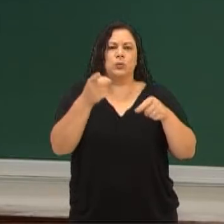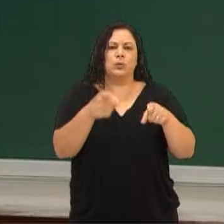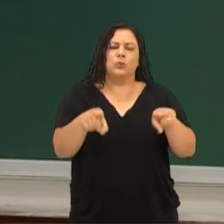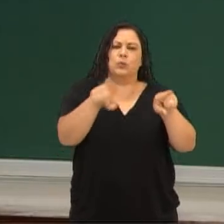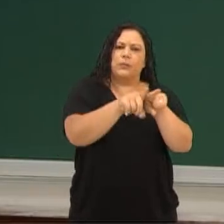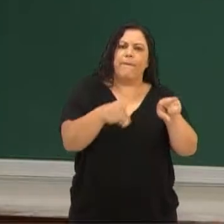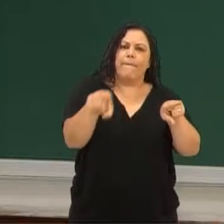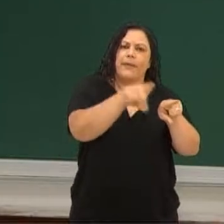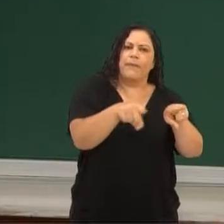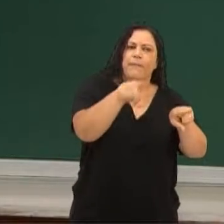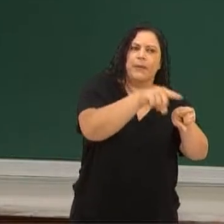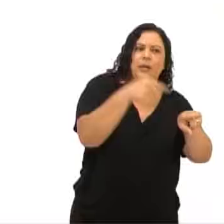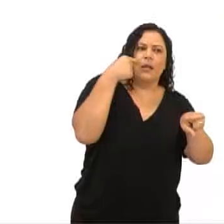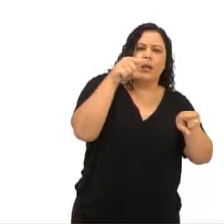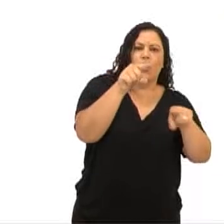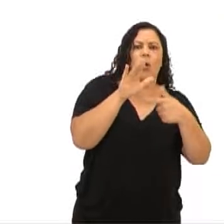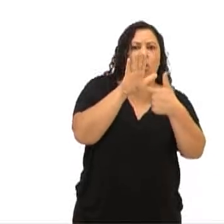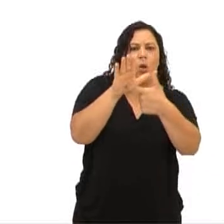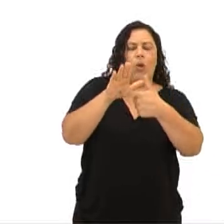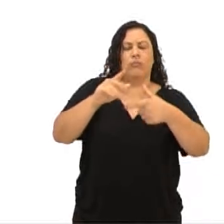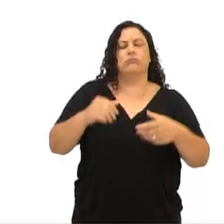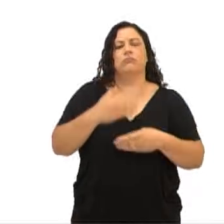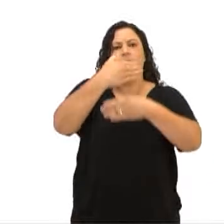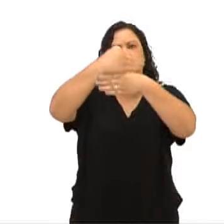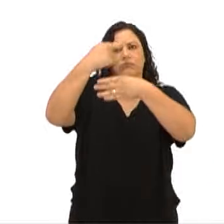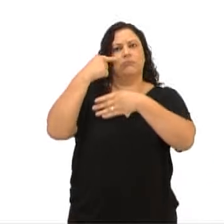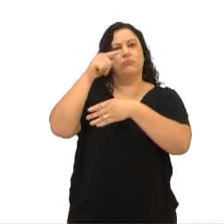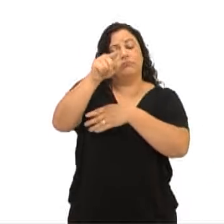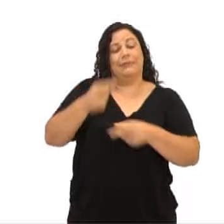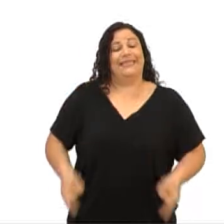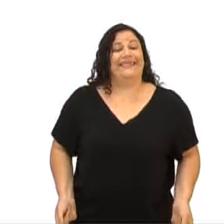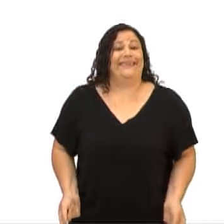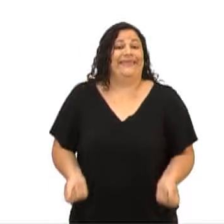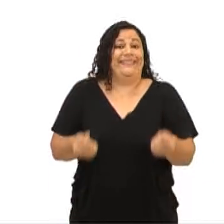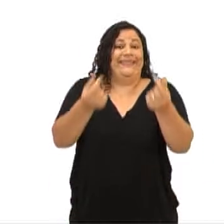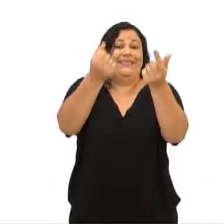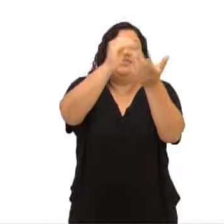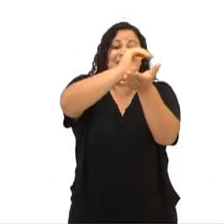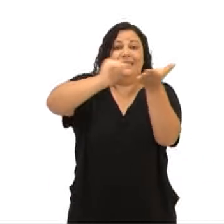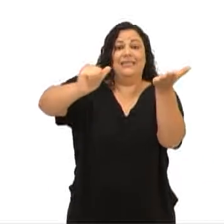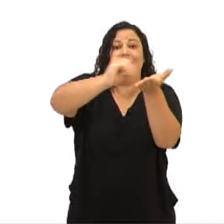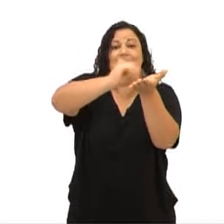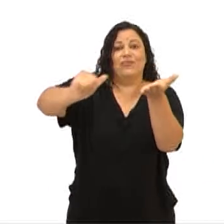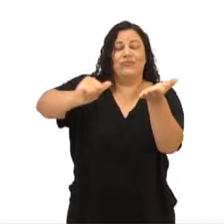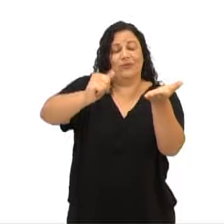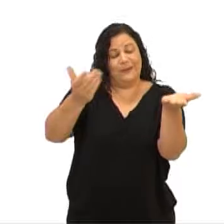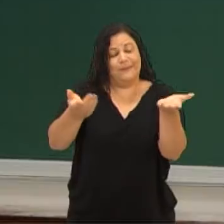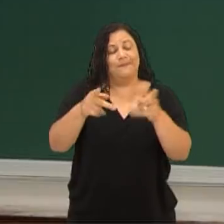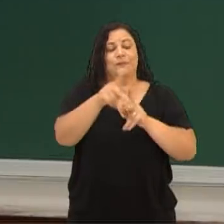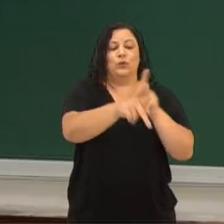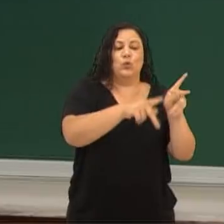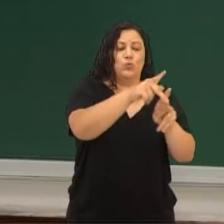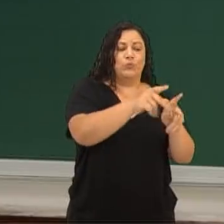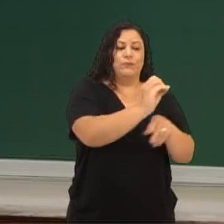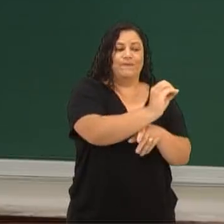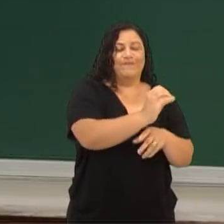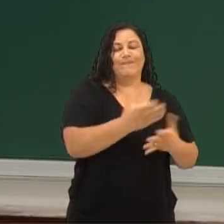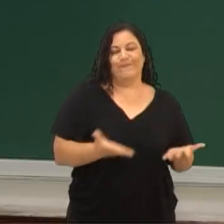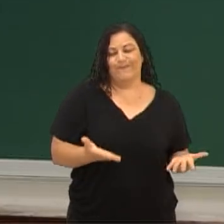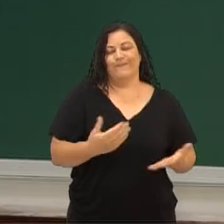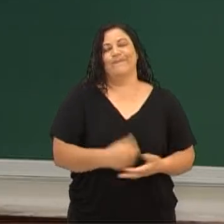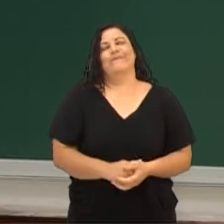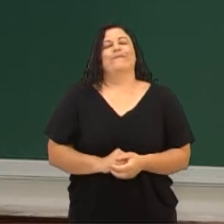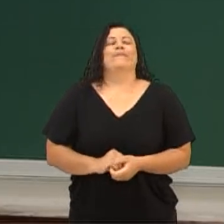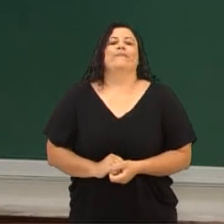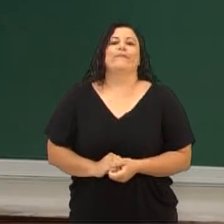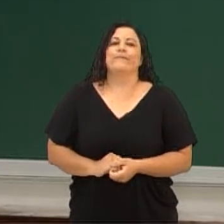olhada. Então, infelizmente, a riqueza ela é toda retirada e ao povo, infelizmente, não